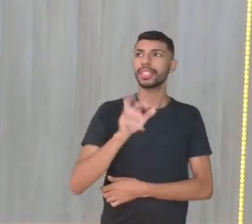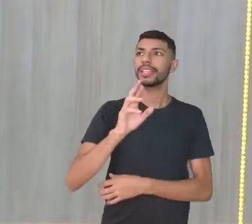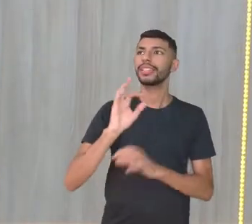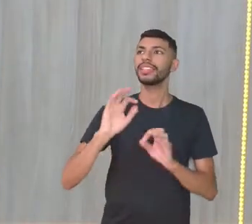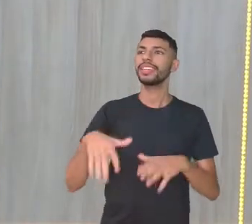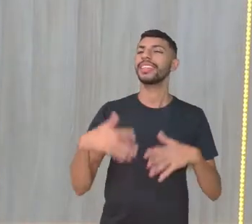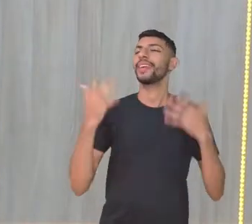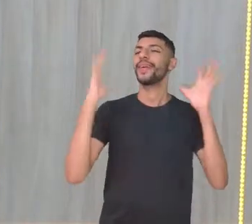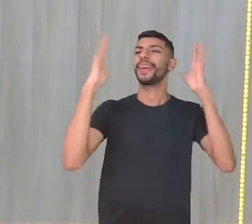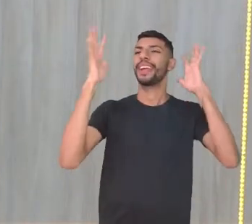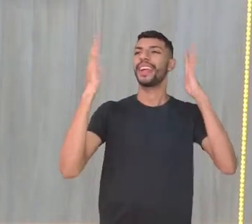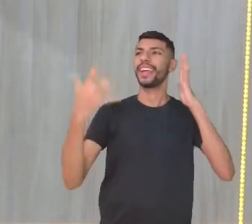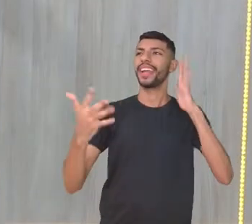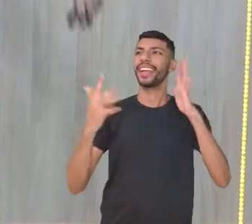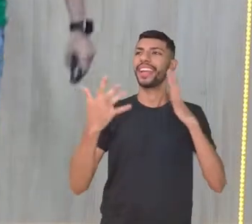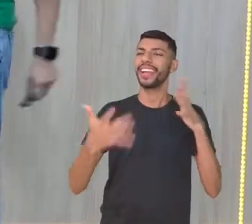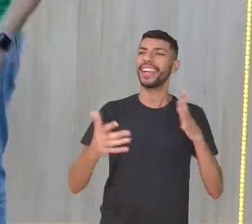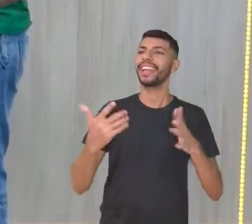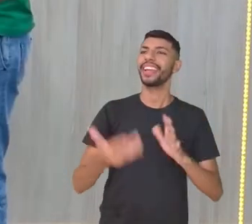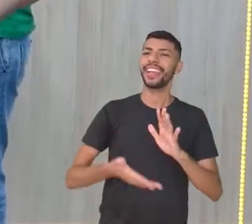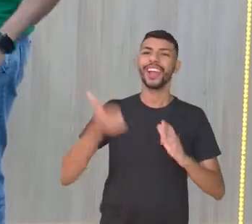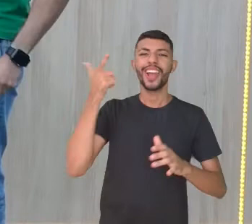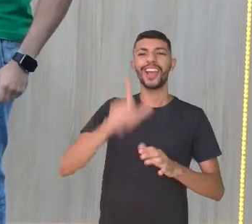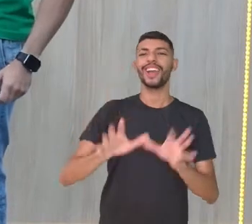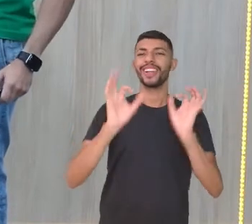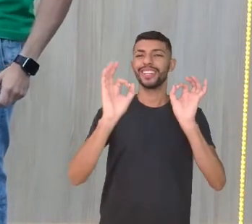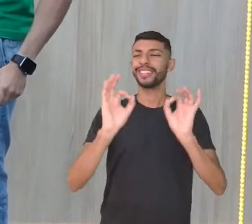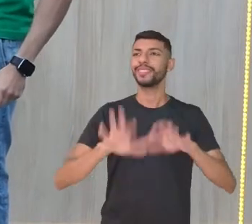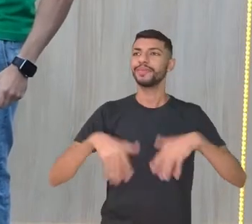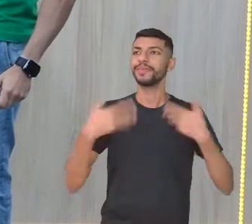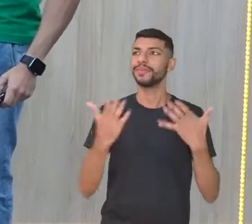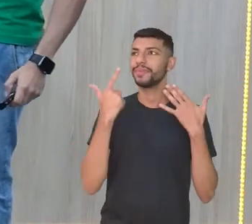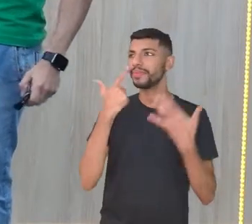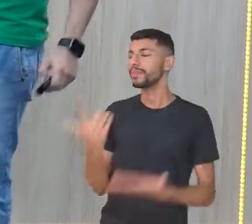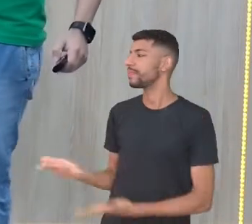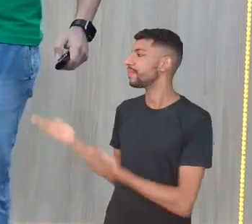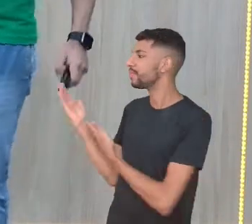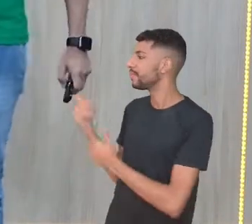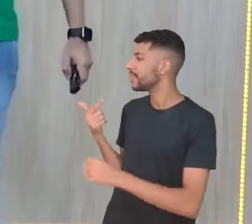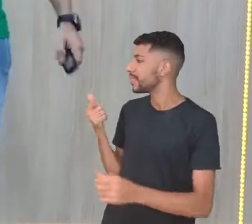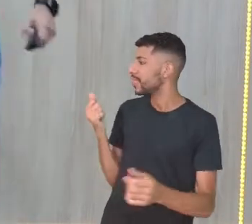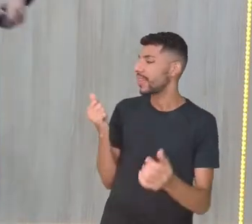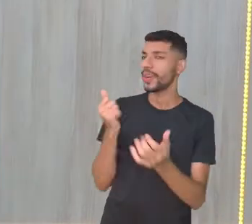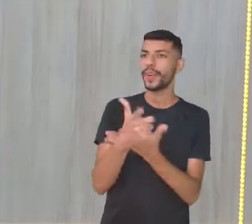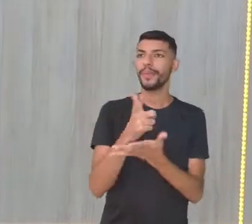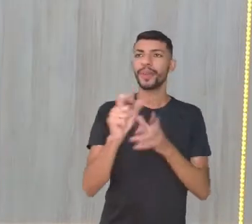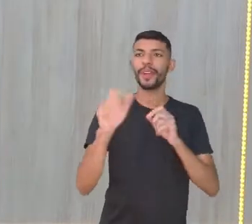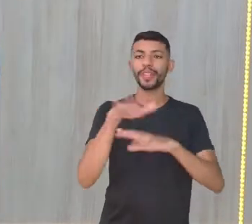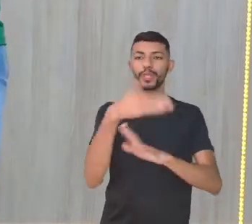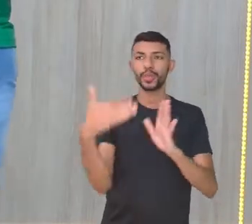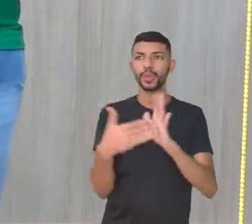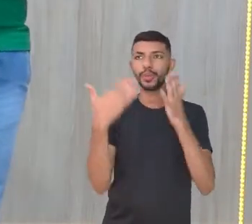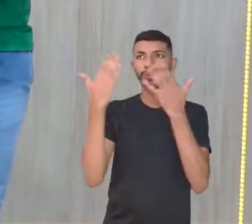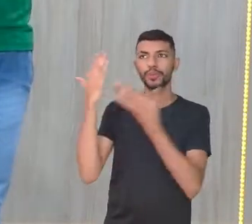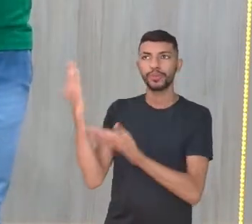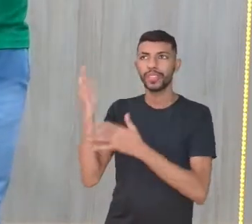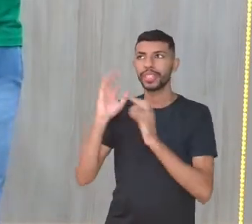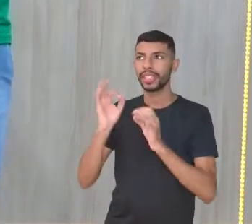27,37. Ei, acertei! Para você comprar todos esses itens aí,